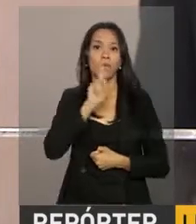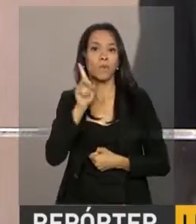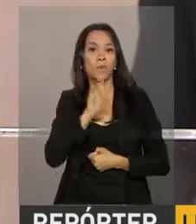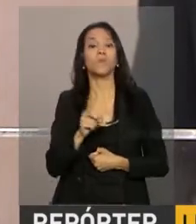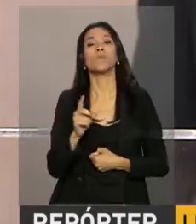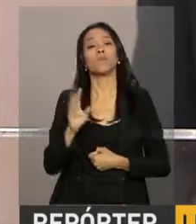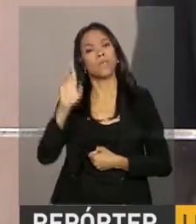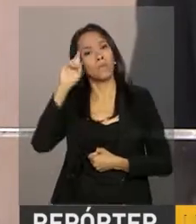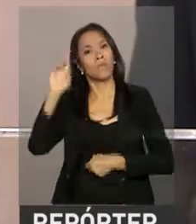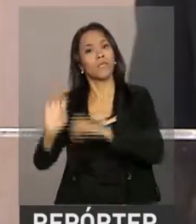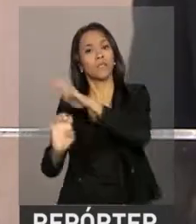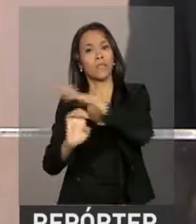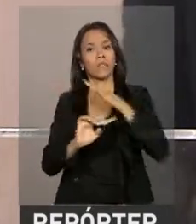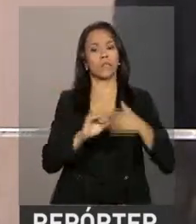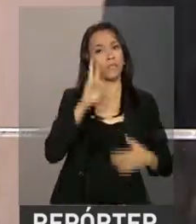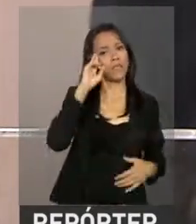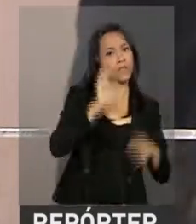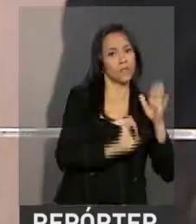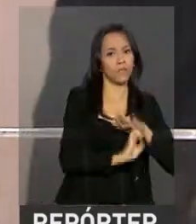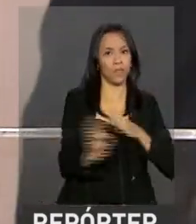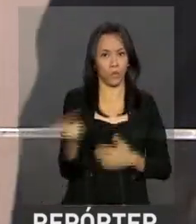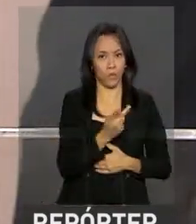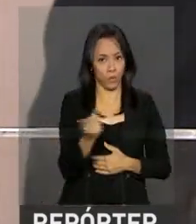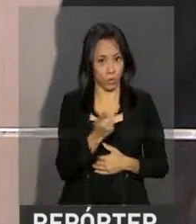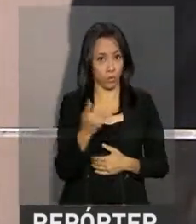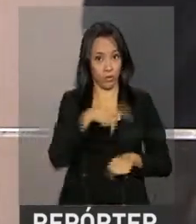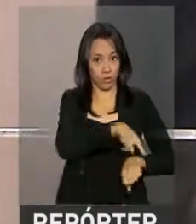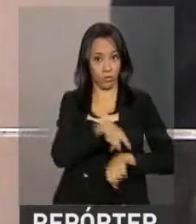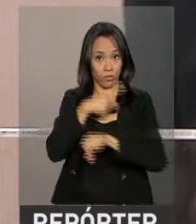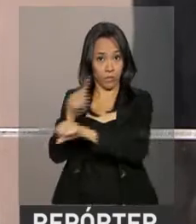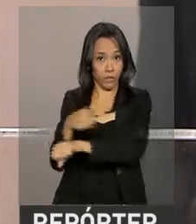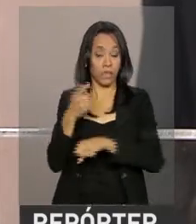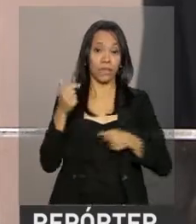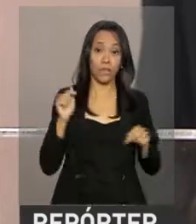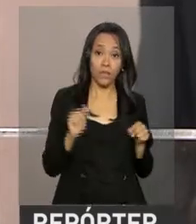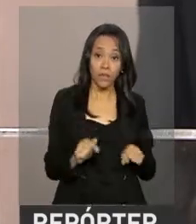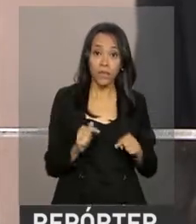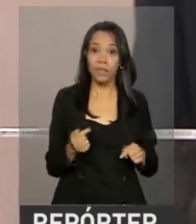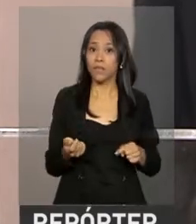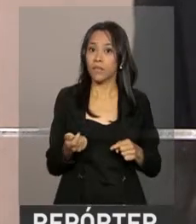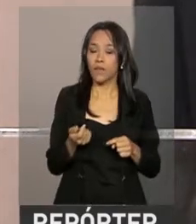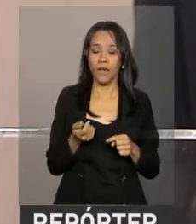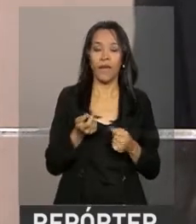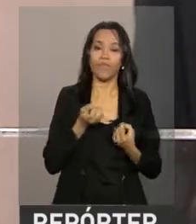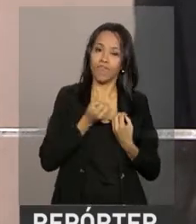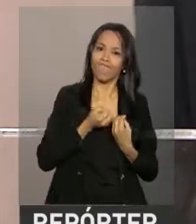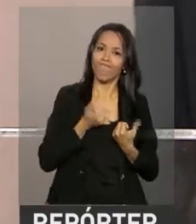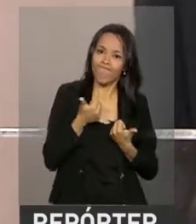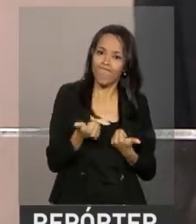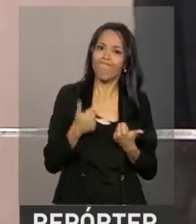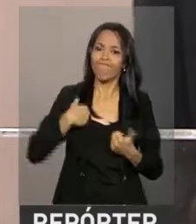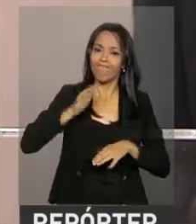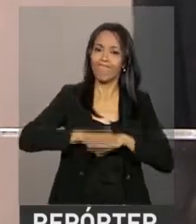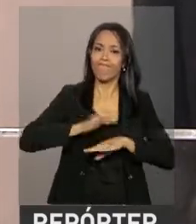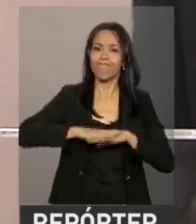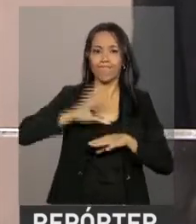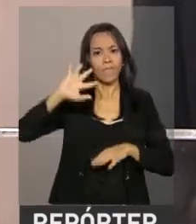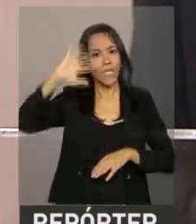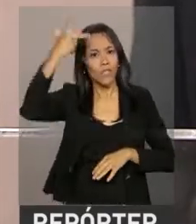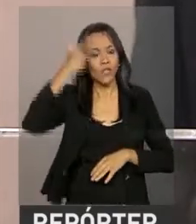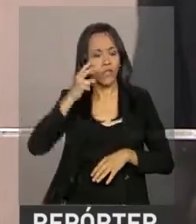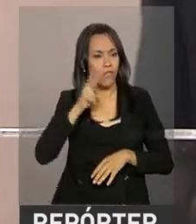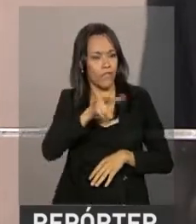dos dois lados é uma maneira muito a prática de identificar as oportunidades